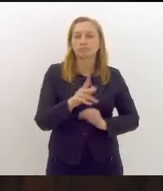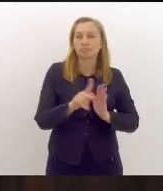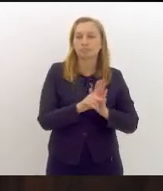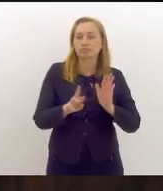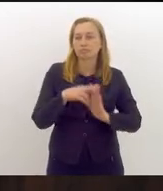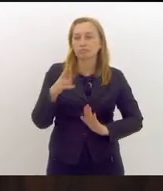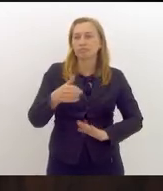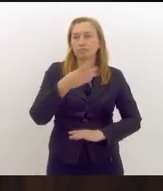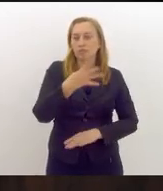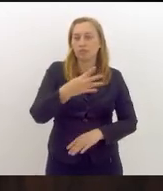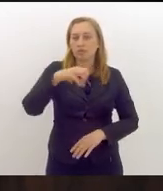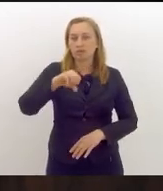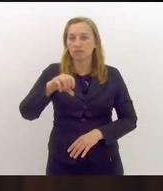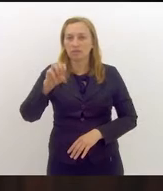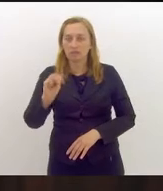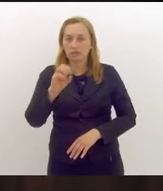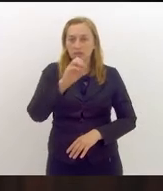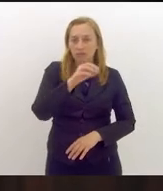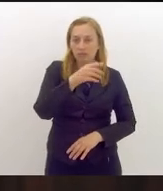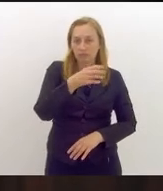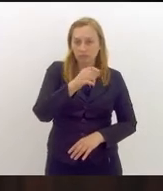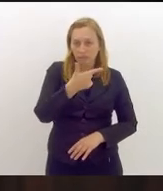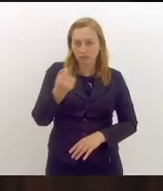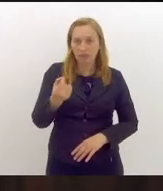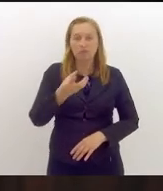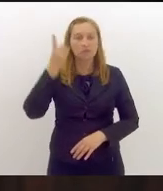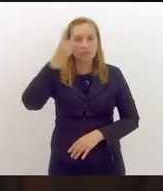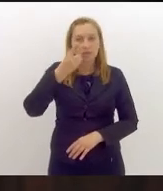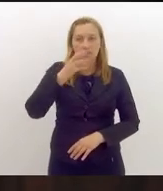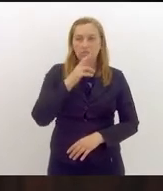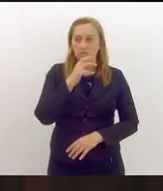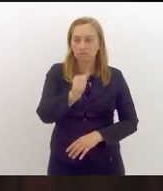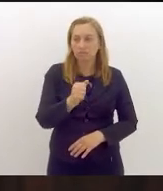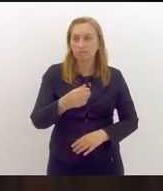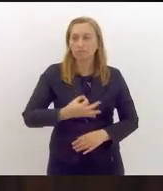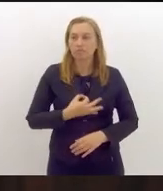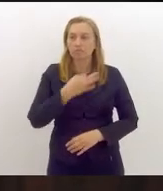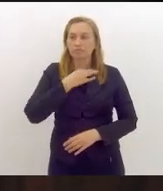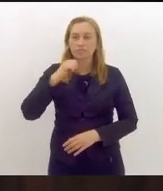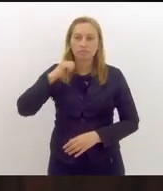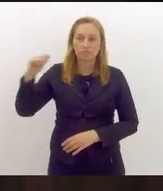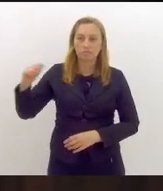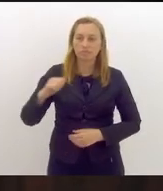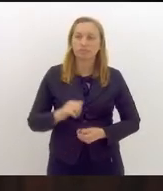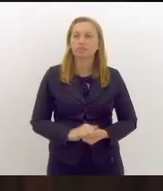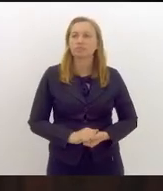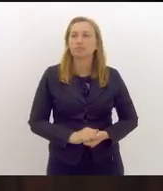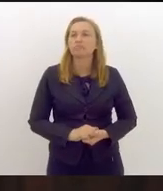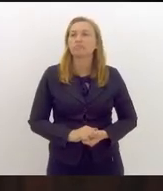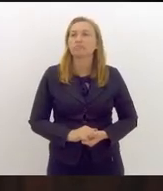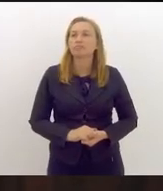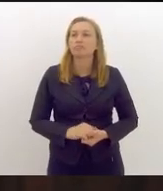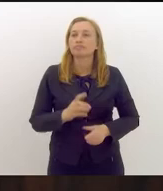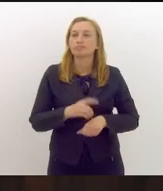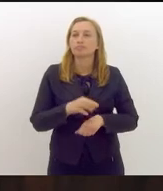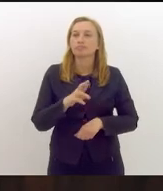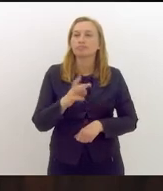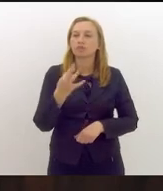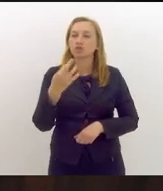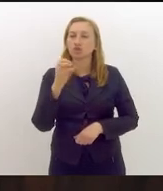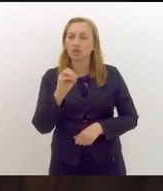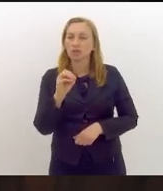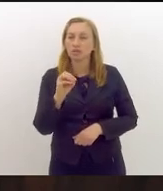de resolução 490 de 20 de autoria Deputado Rodrigo Amorim consegue medalha Tiradentes e respectivo diploma Odonto Rogério